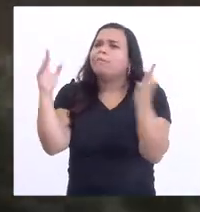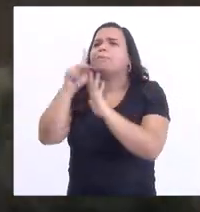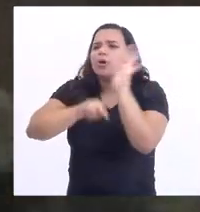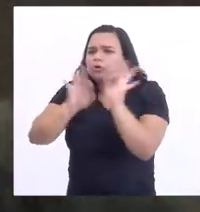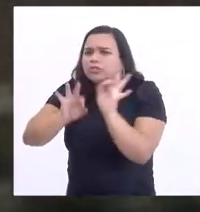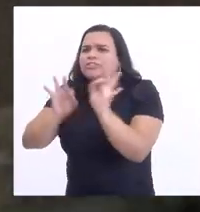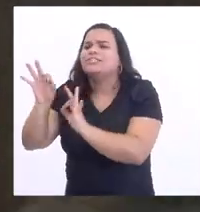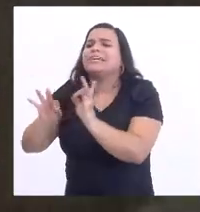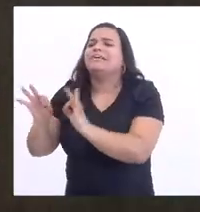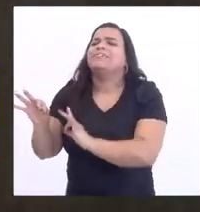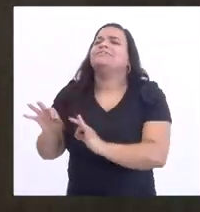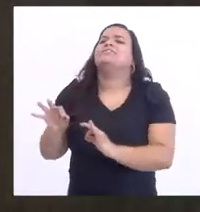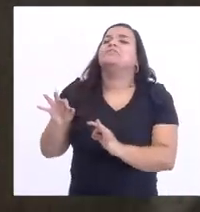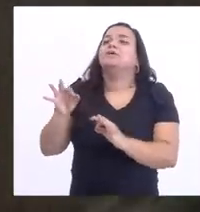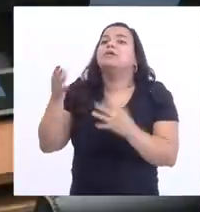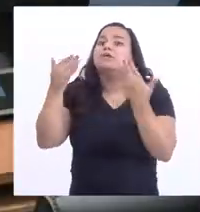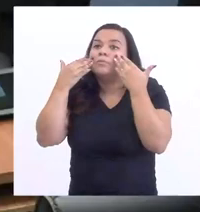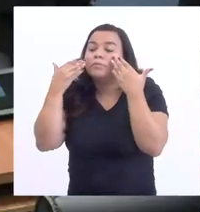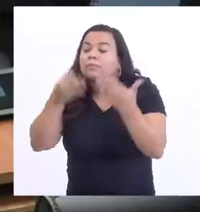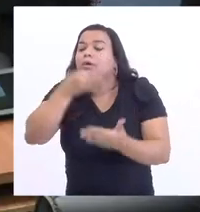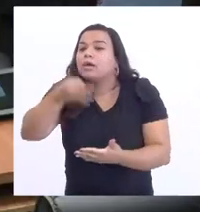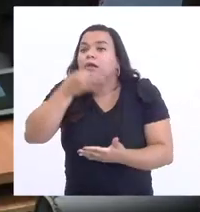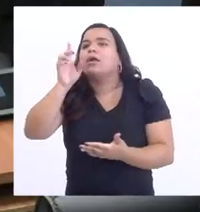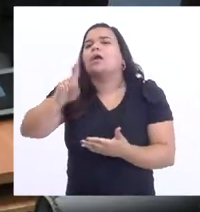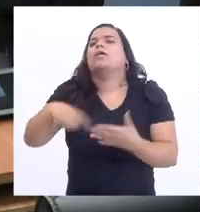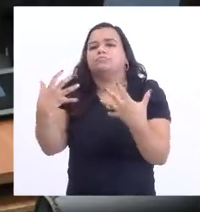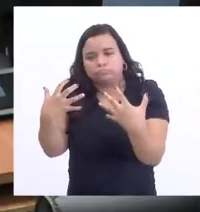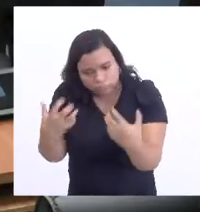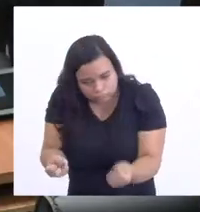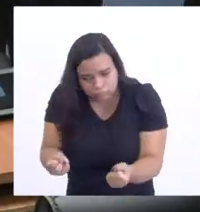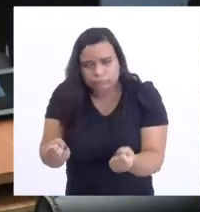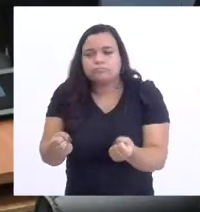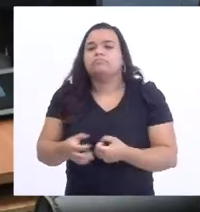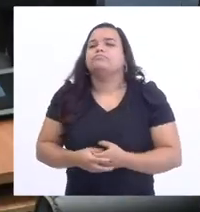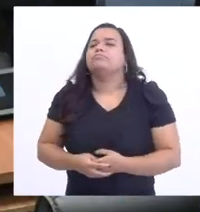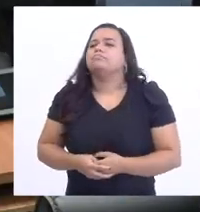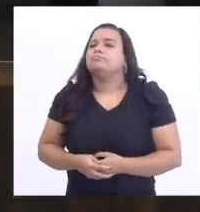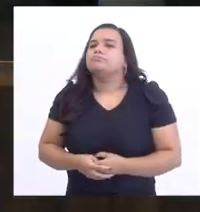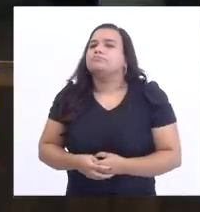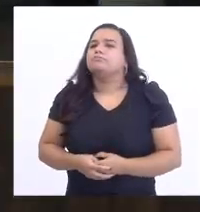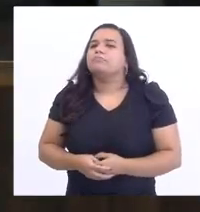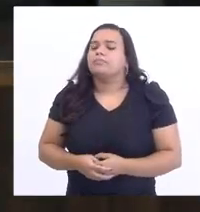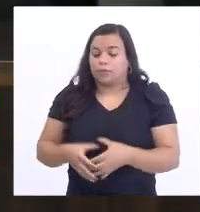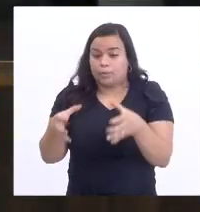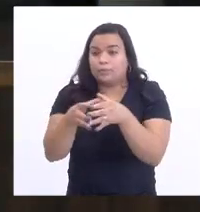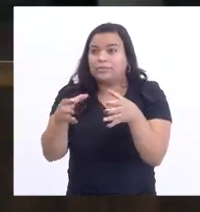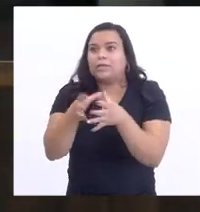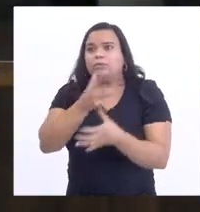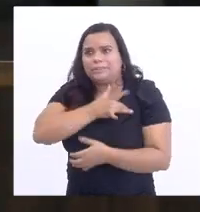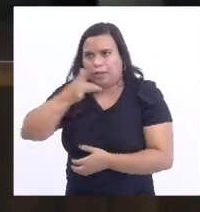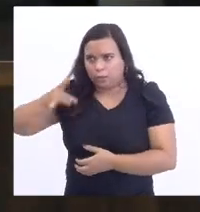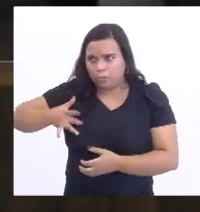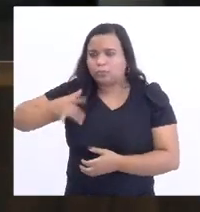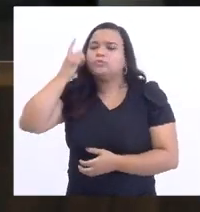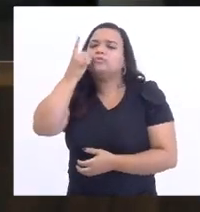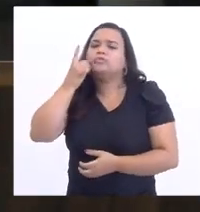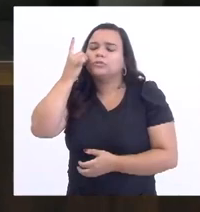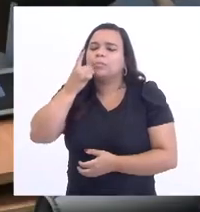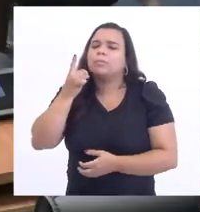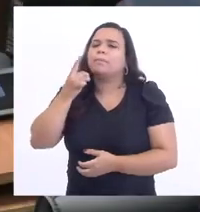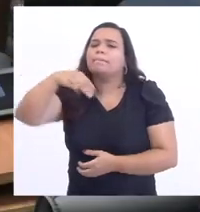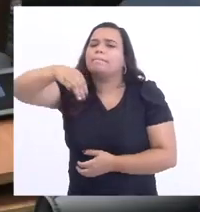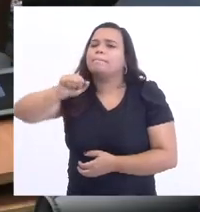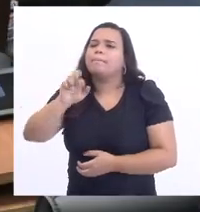de Transporte é favorável, presidente. Tânia. Pela Comissão de Saúde, deputada Marta Rocha.